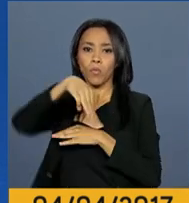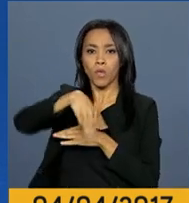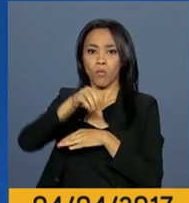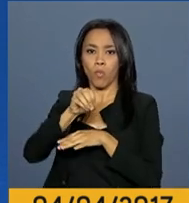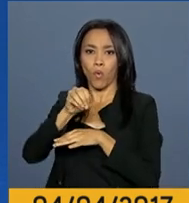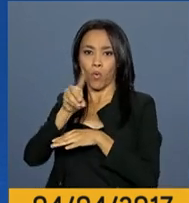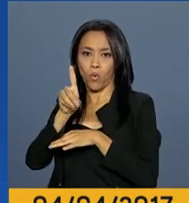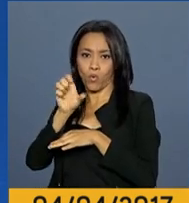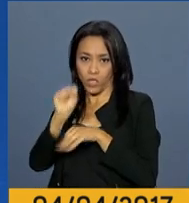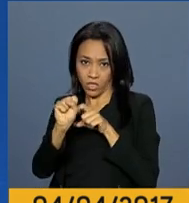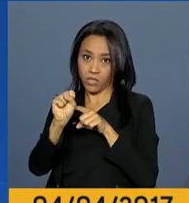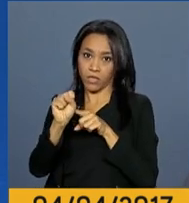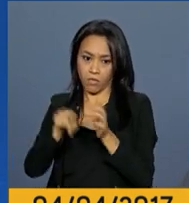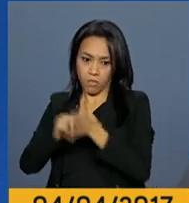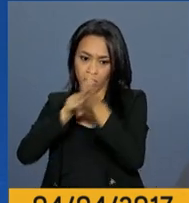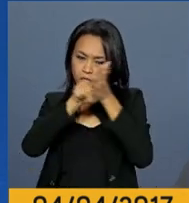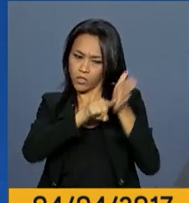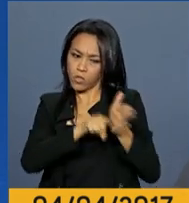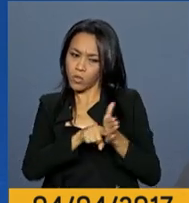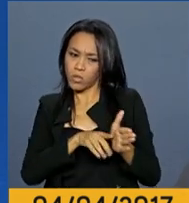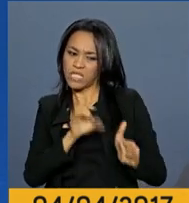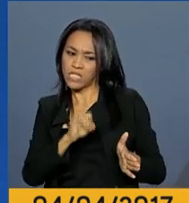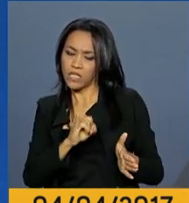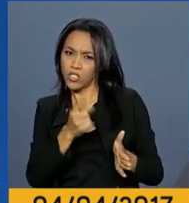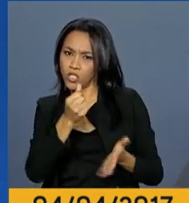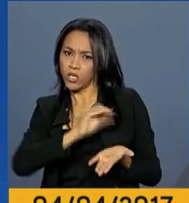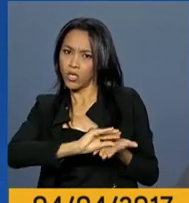né, nos tirou